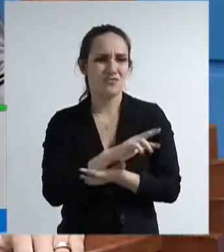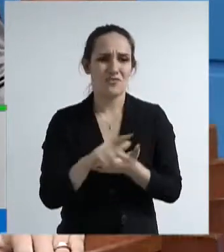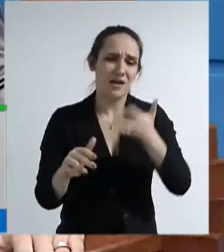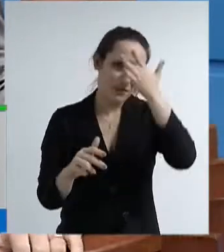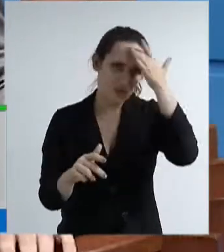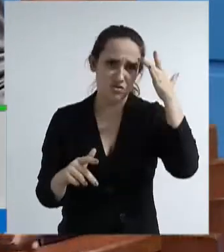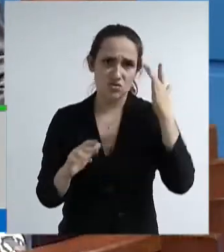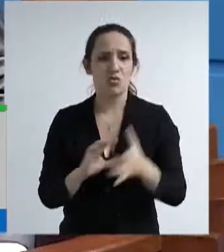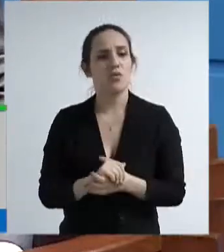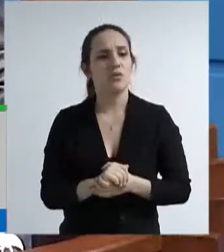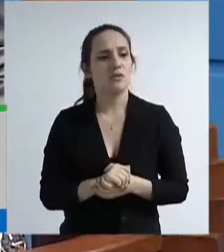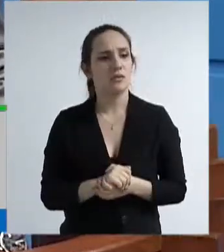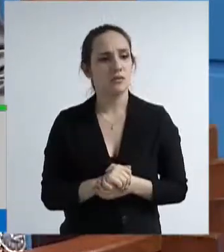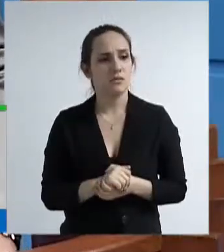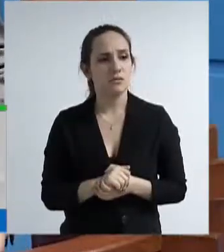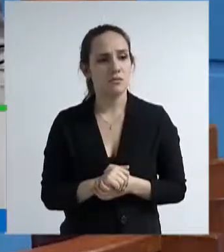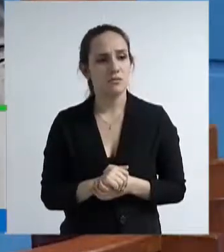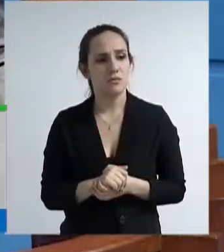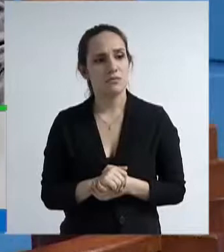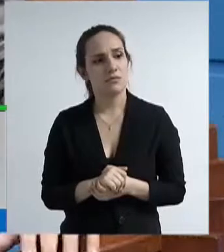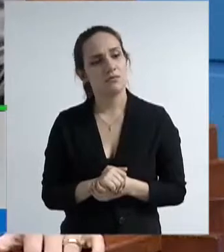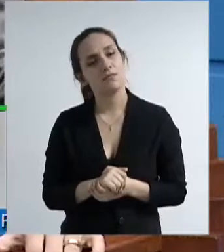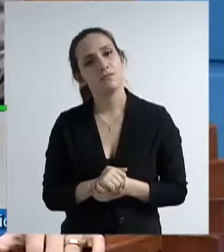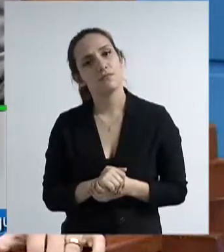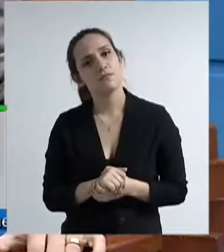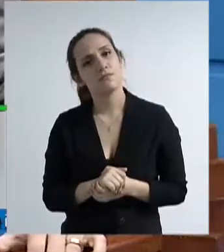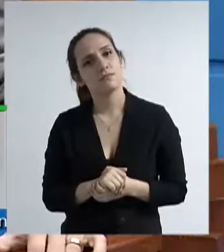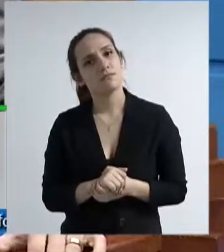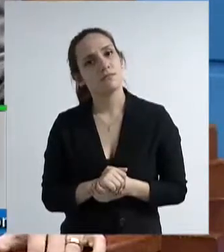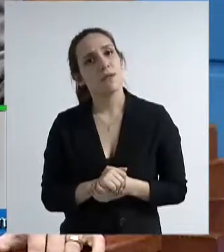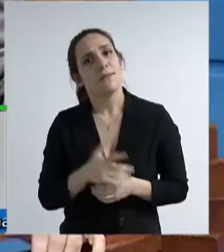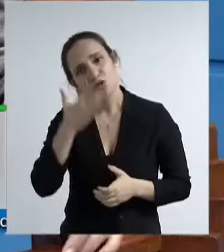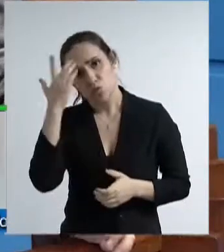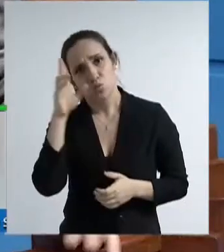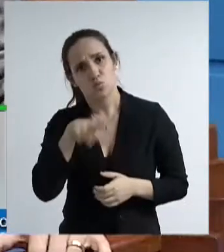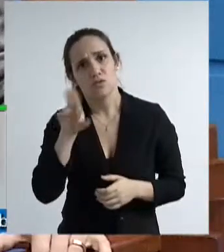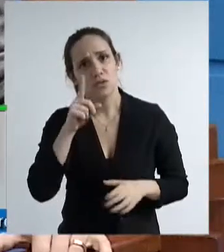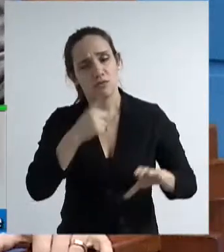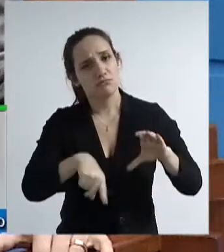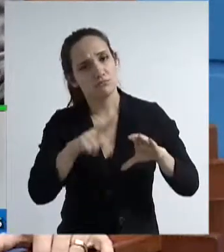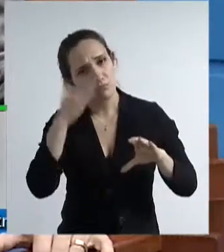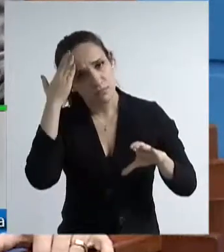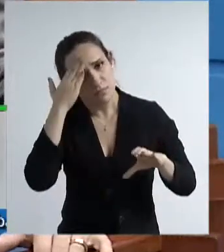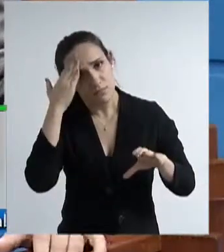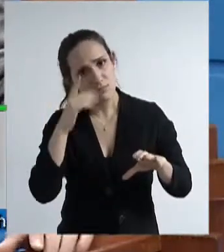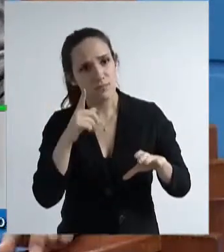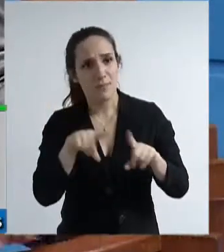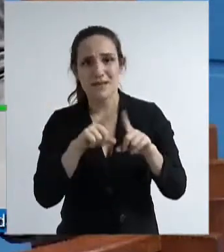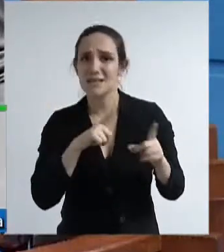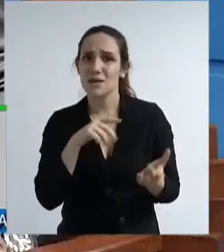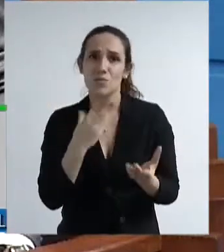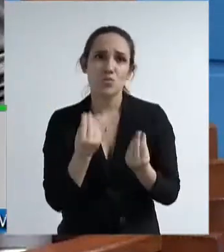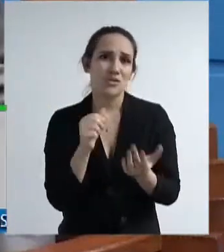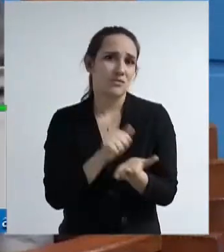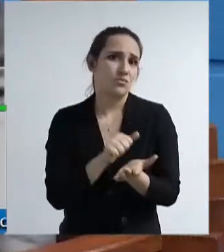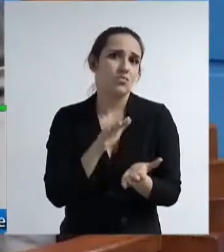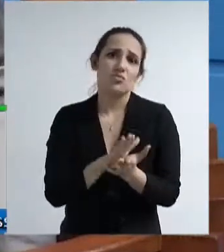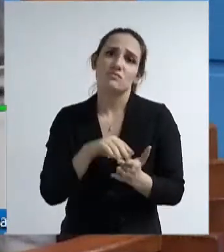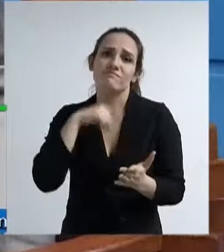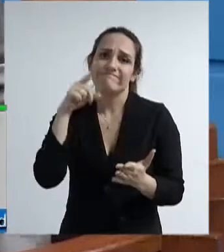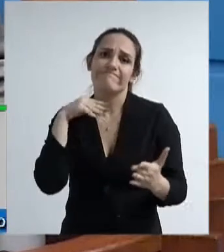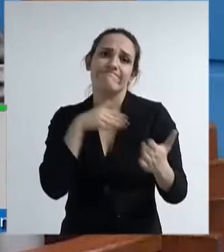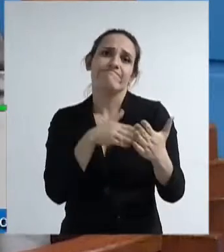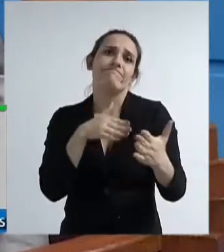dura realidade, não só pelo receio de infringir as leis e colecionar multas, mas pela